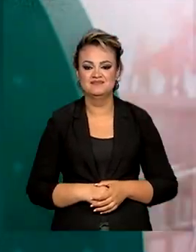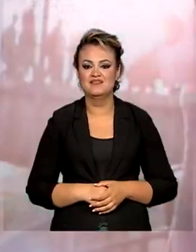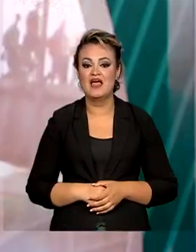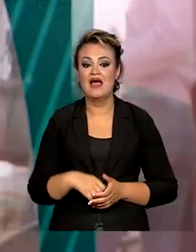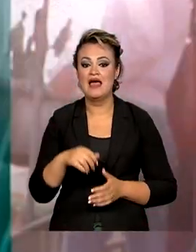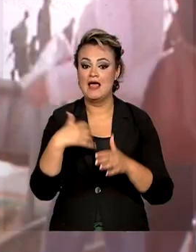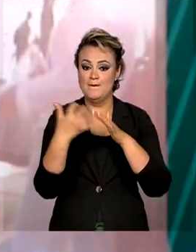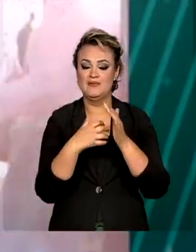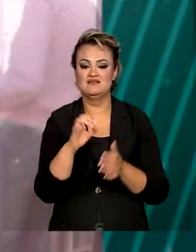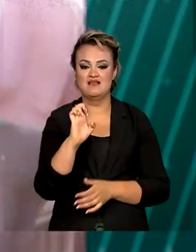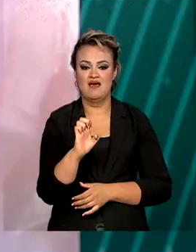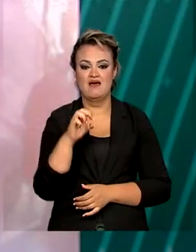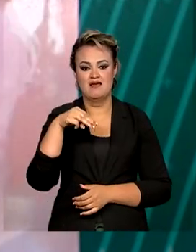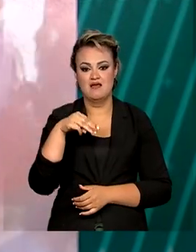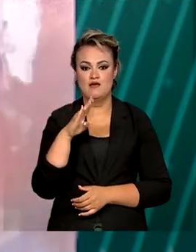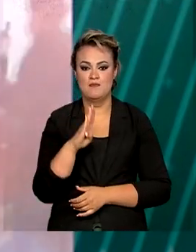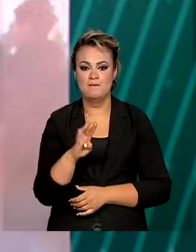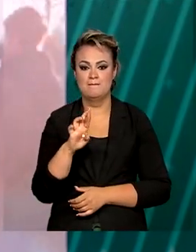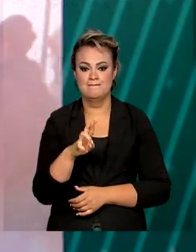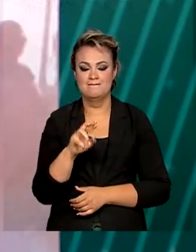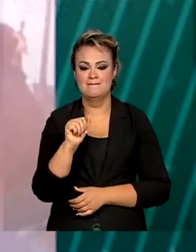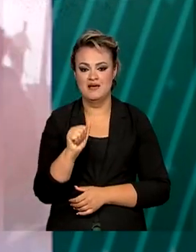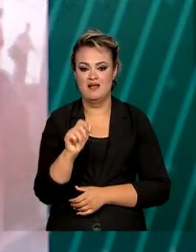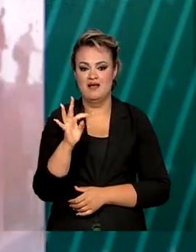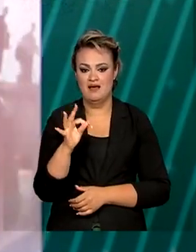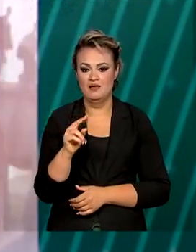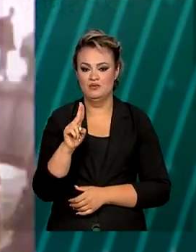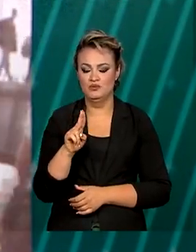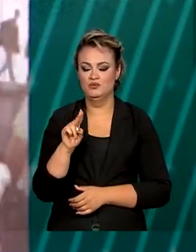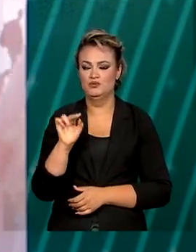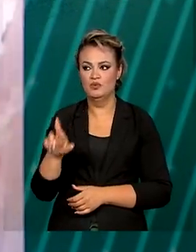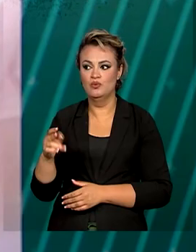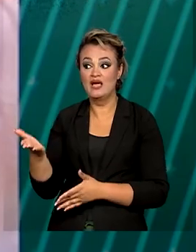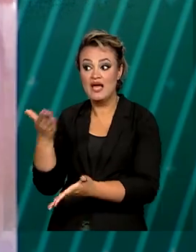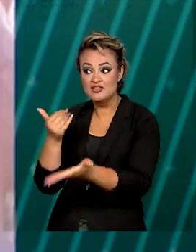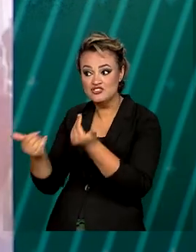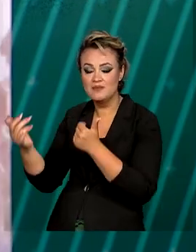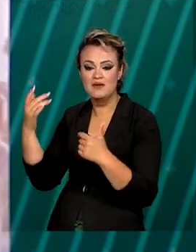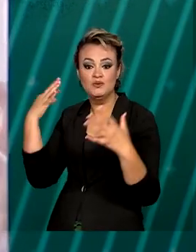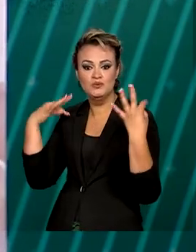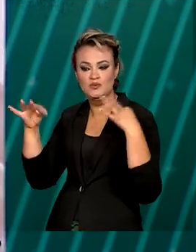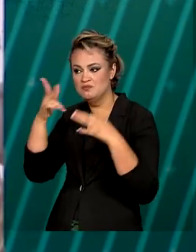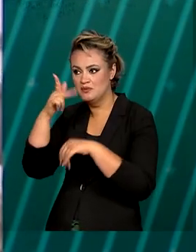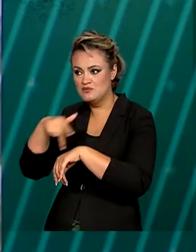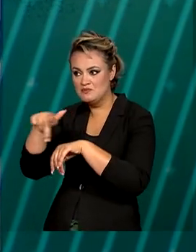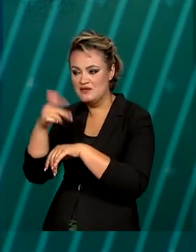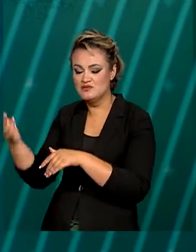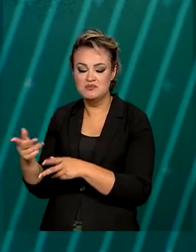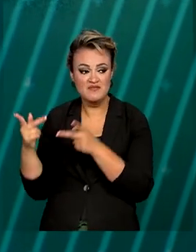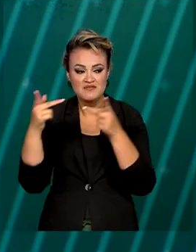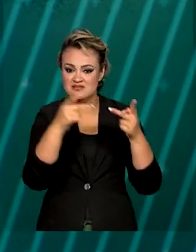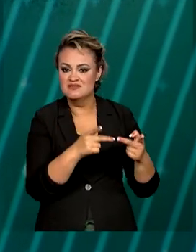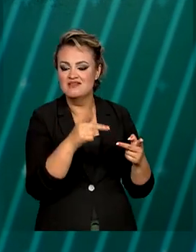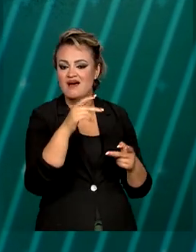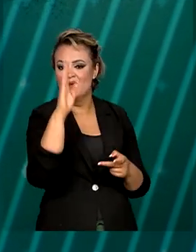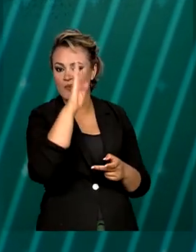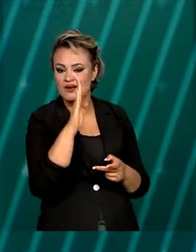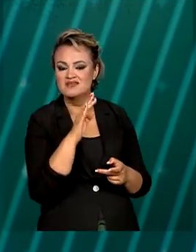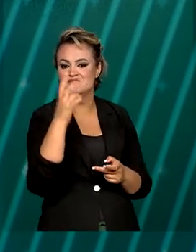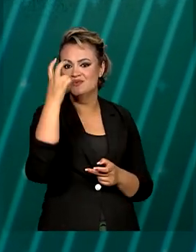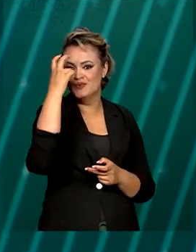E a Embratur quer atrair turistas dos países vizinhos, divulgando a natureza, a gastronomia, a cultura